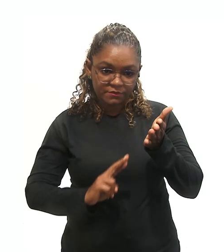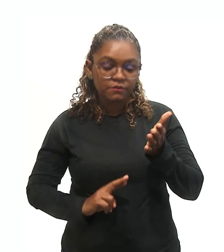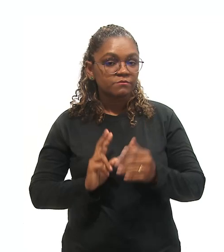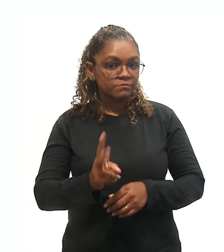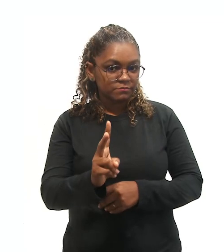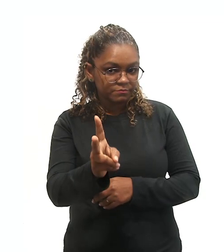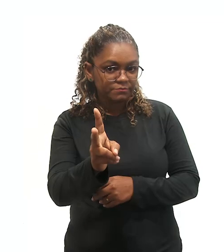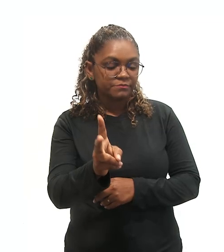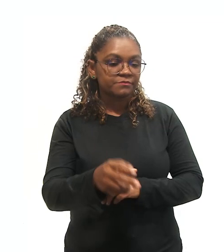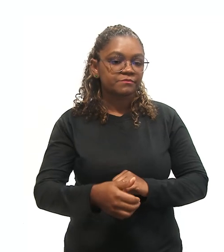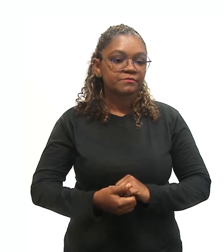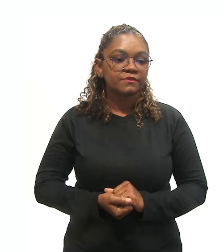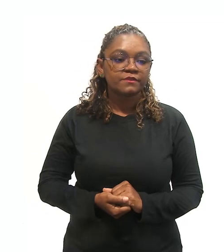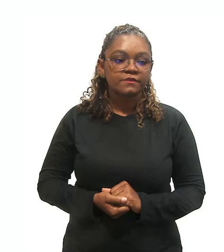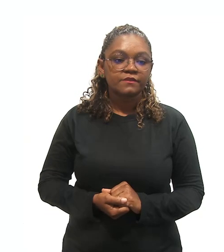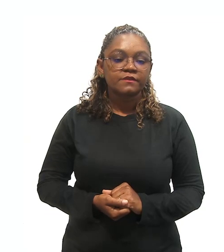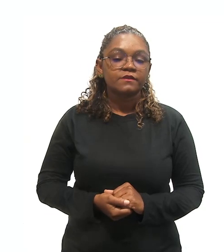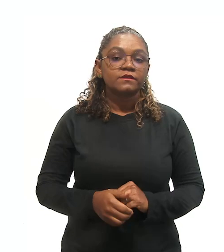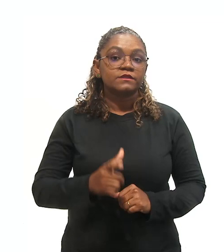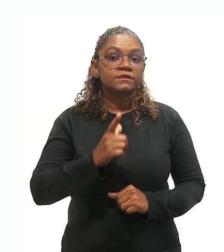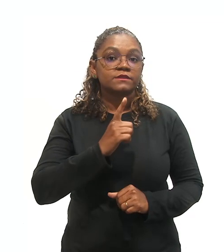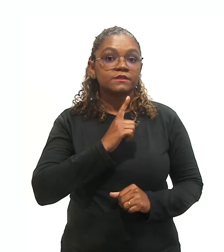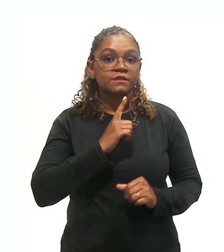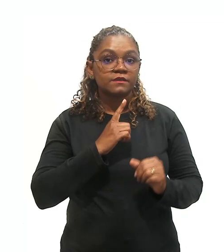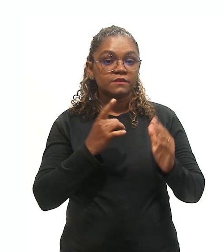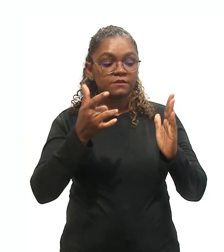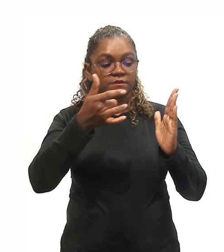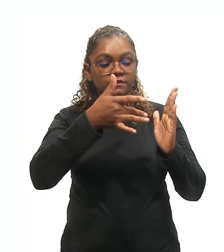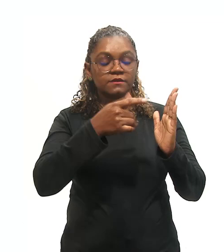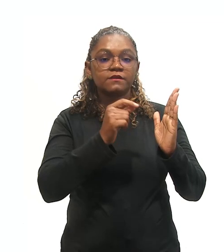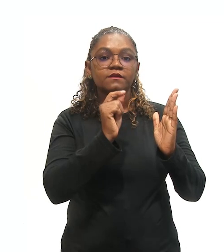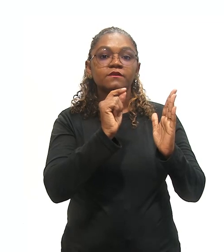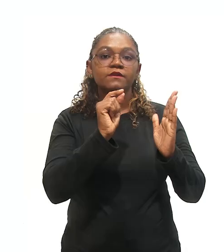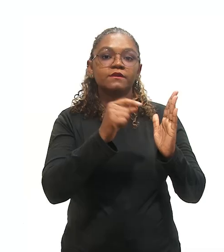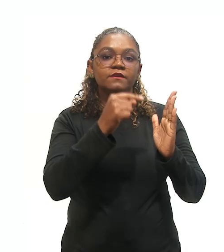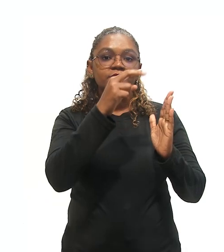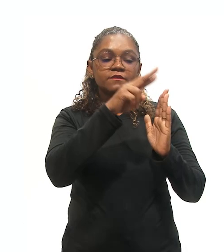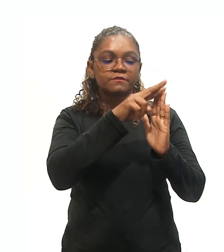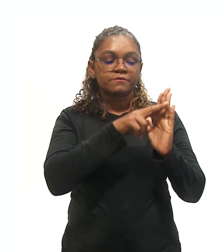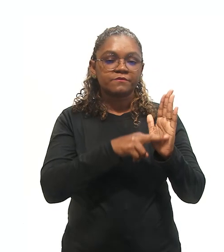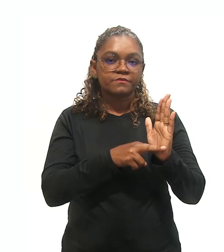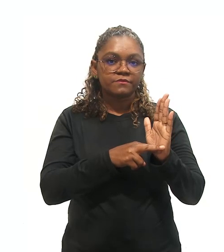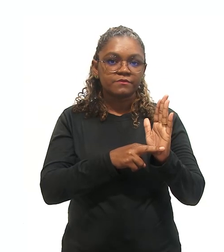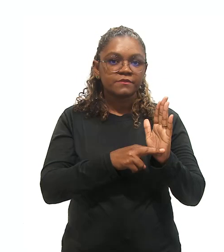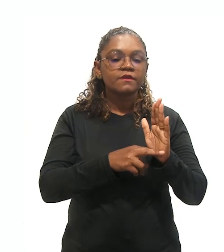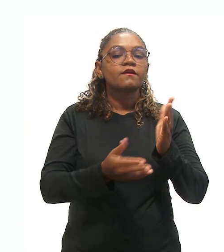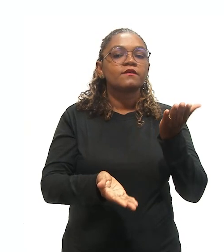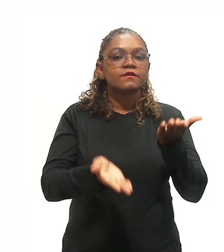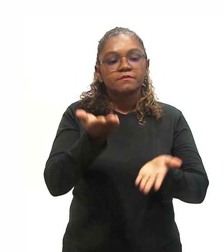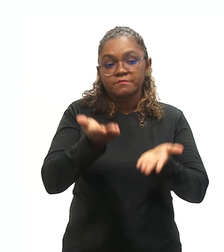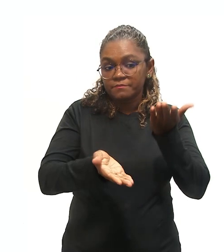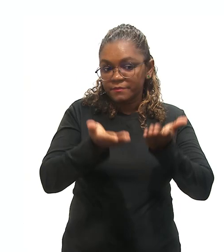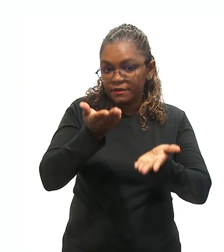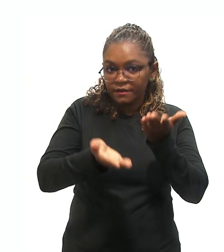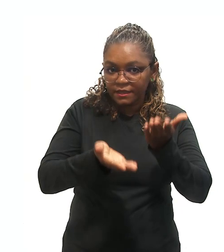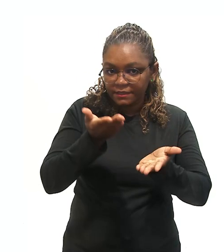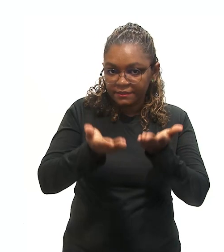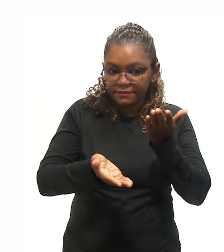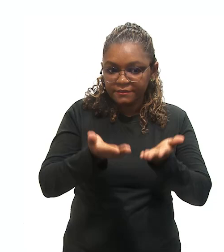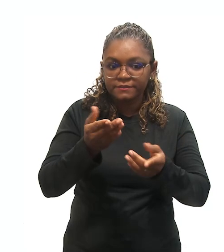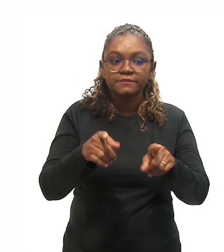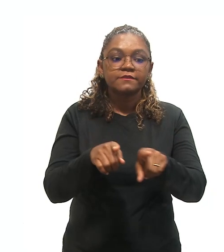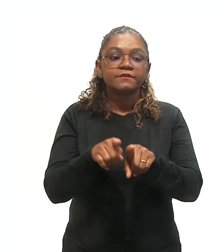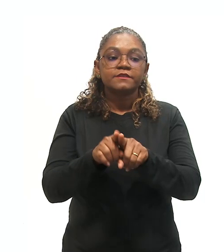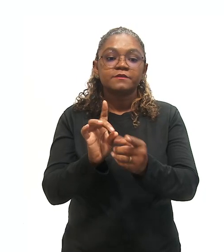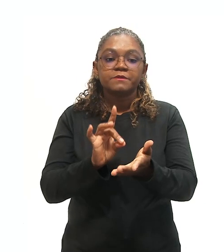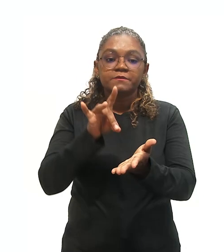continuar. Ele traz aquelas peças tão importantes, né? O balanço orçamentário, demonstrativo da execução da